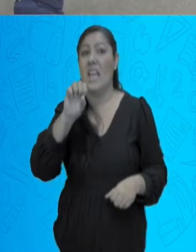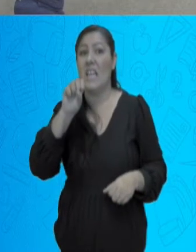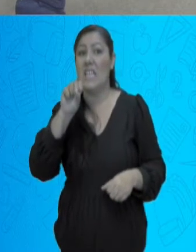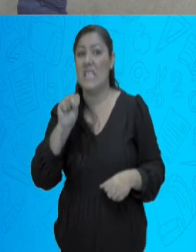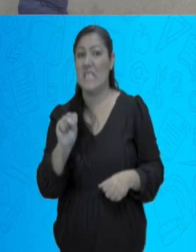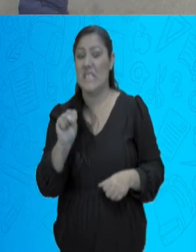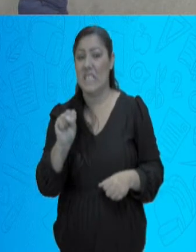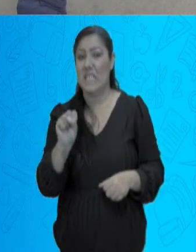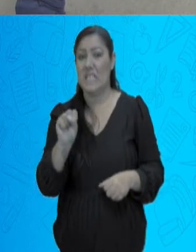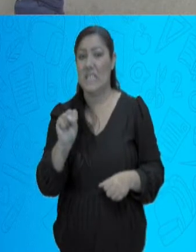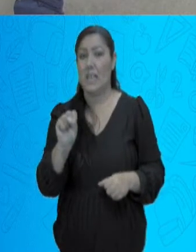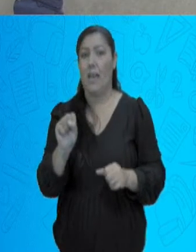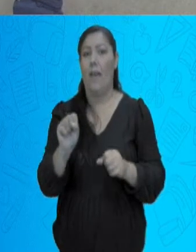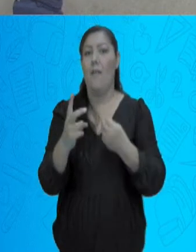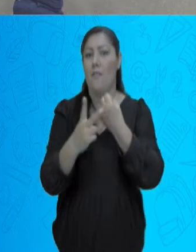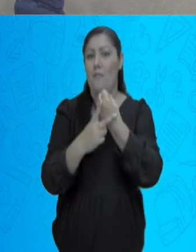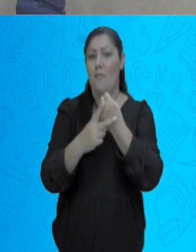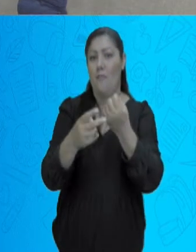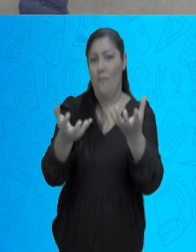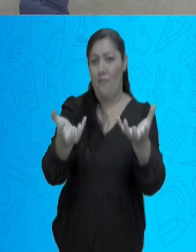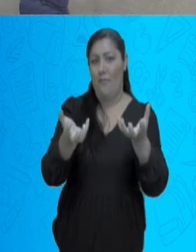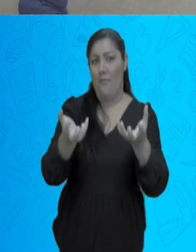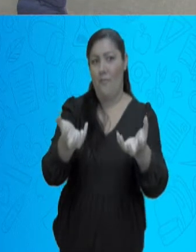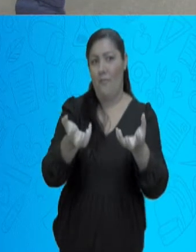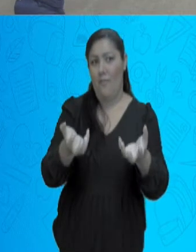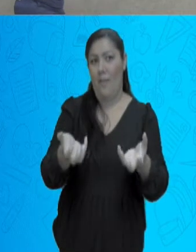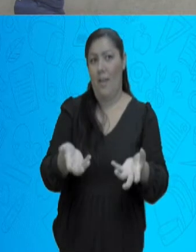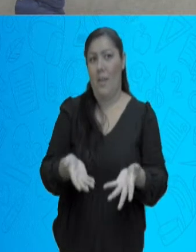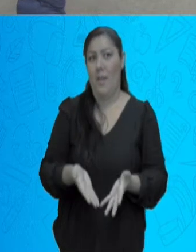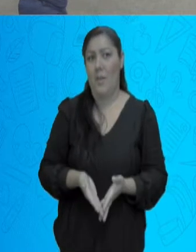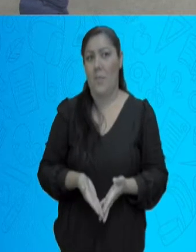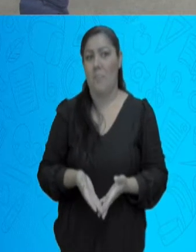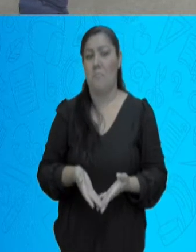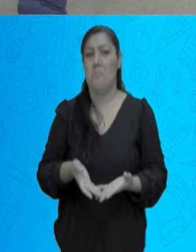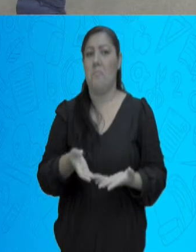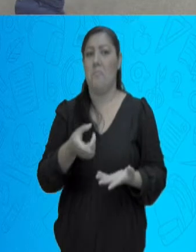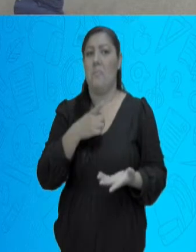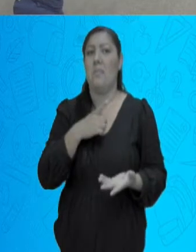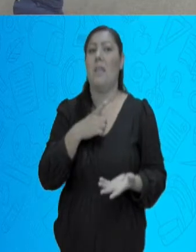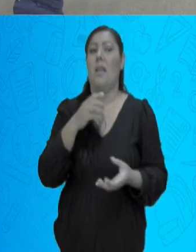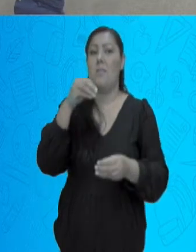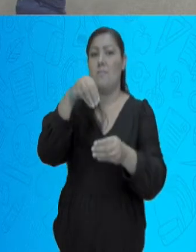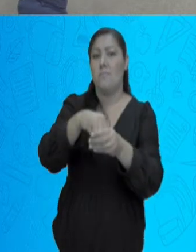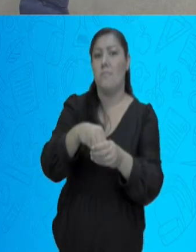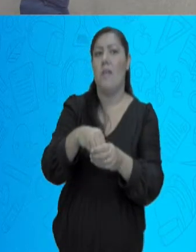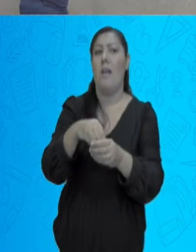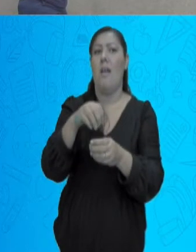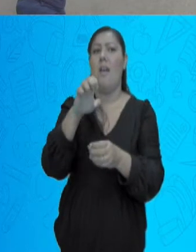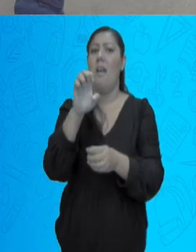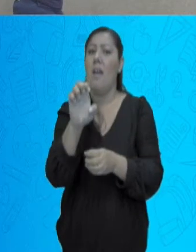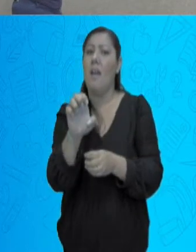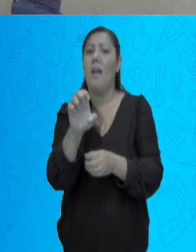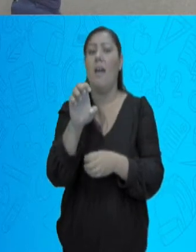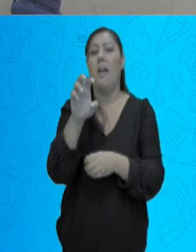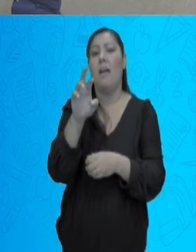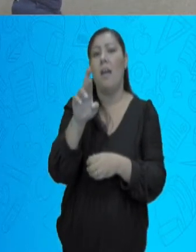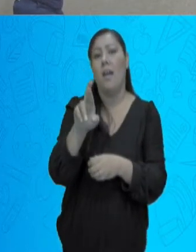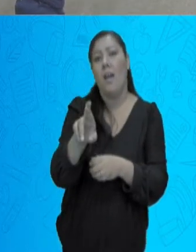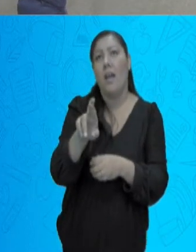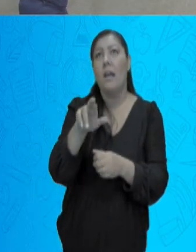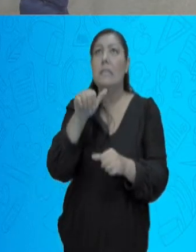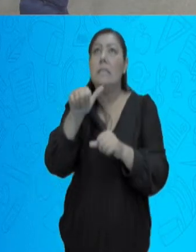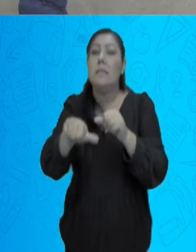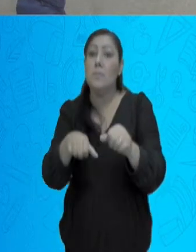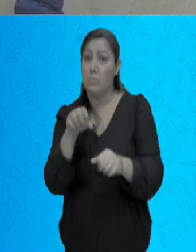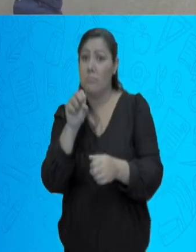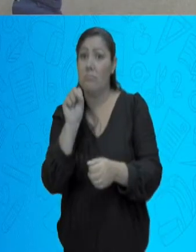verbo querer, né, que tem a presença do R, do E, eu já mudei para o S? Isso mesmo. A